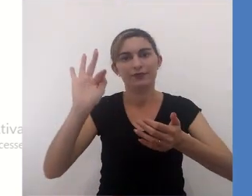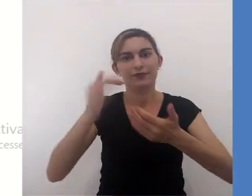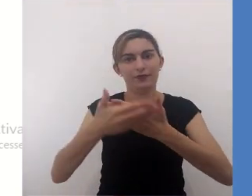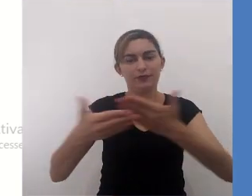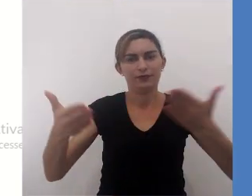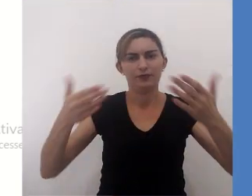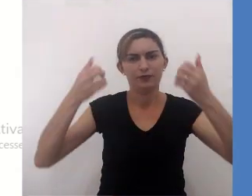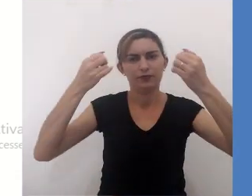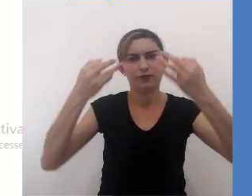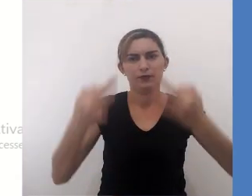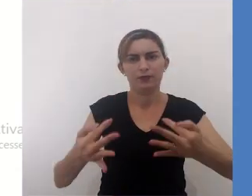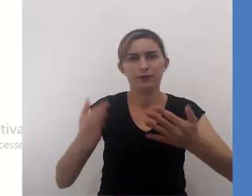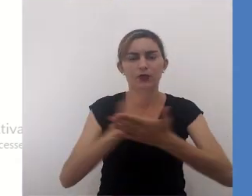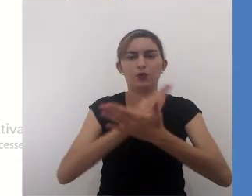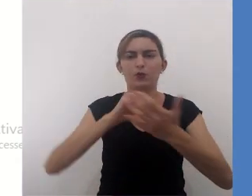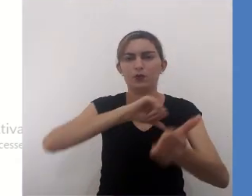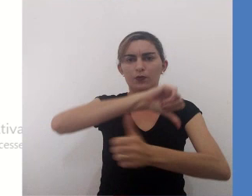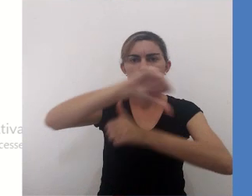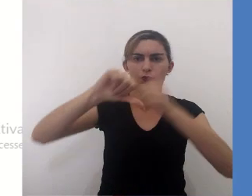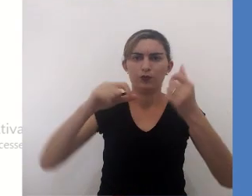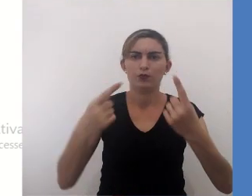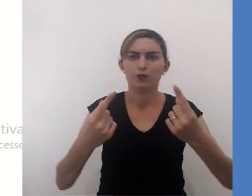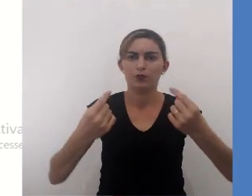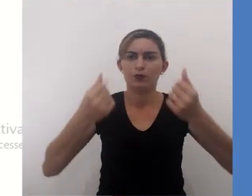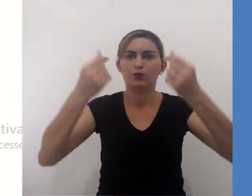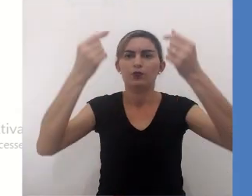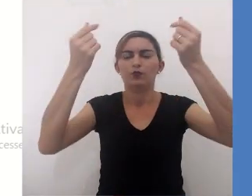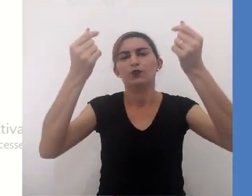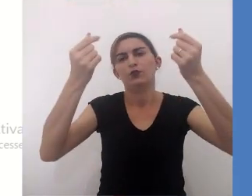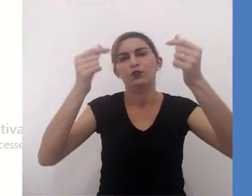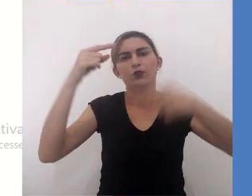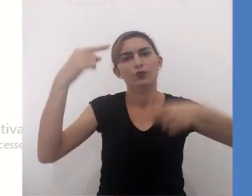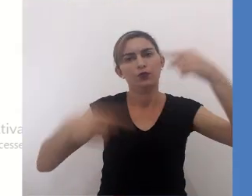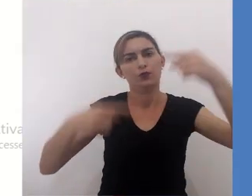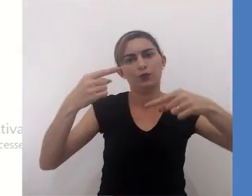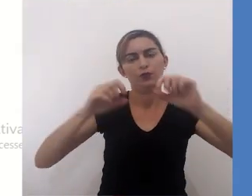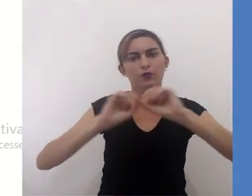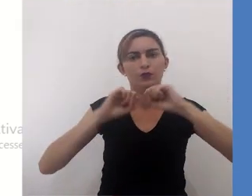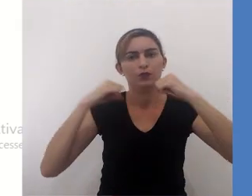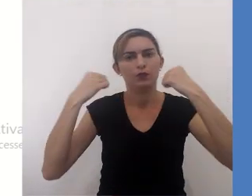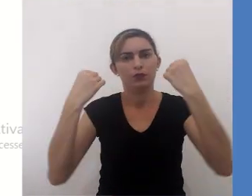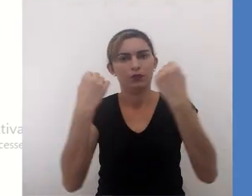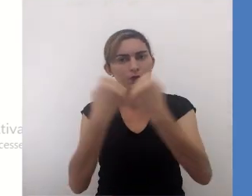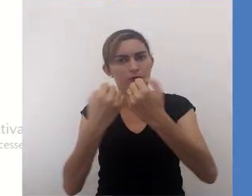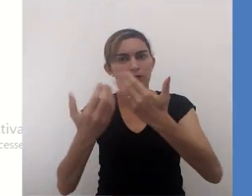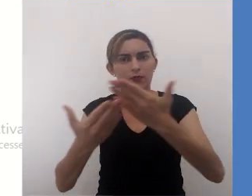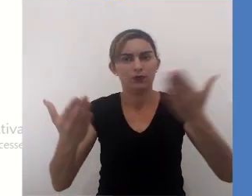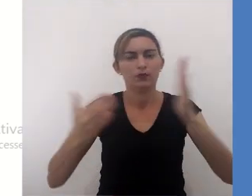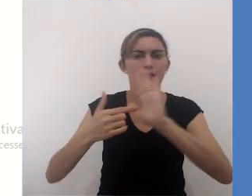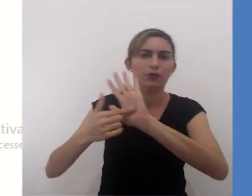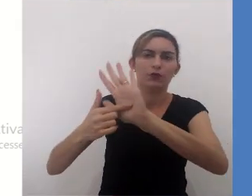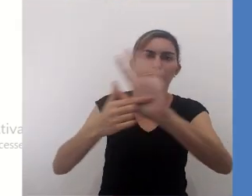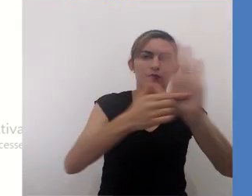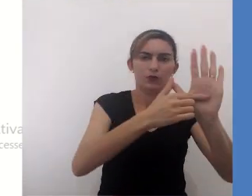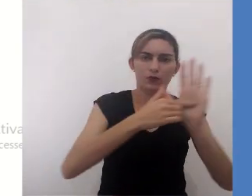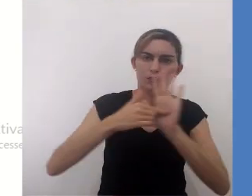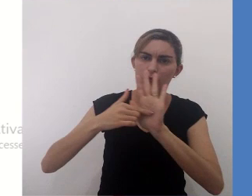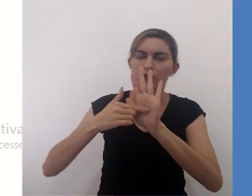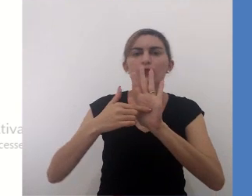mas determinadas transformações econômicas, políticas e sociais se